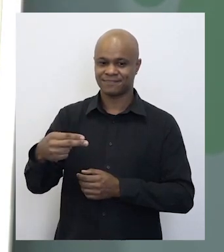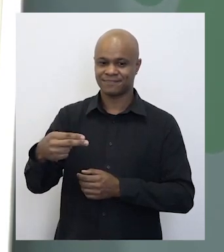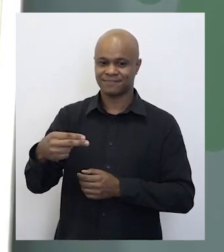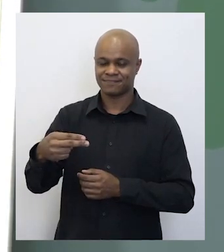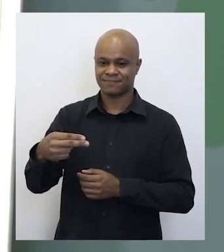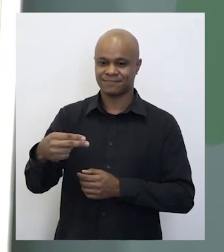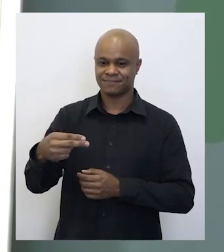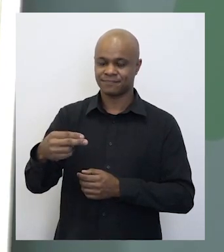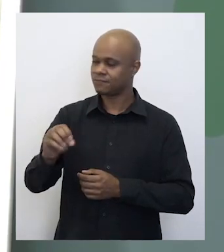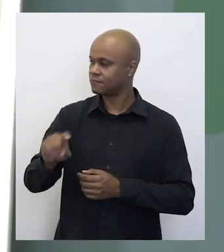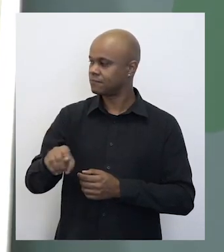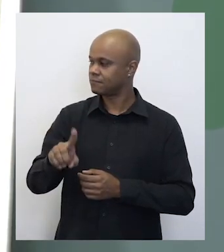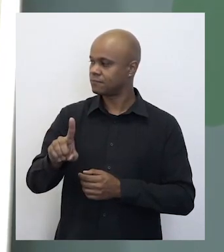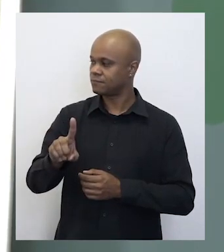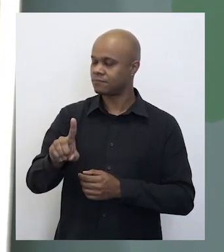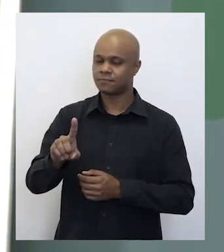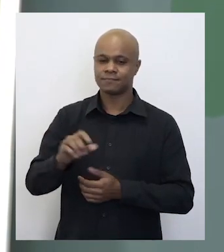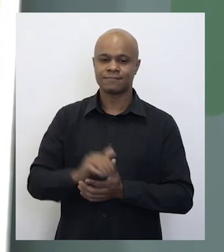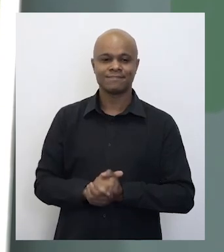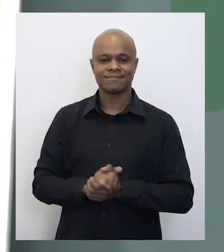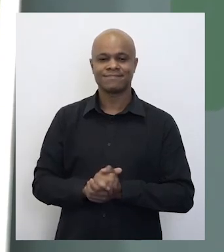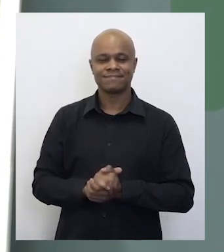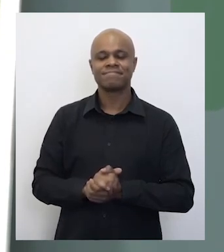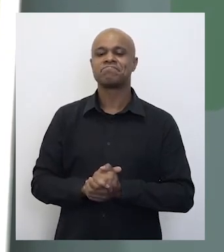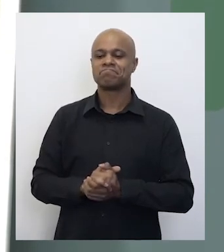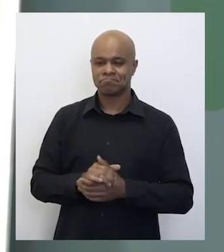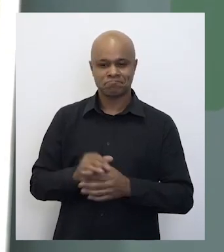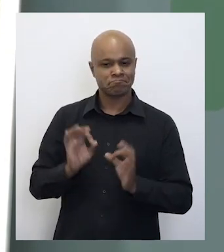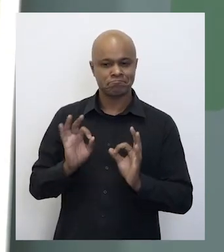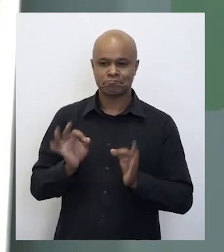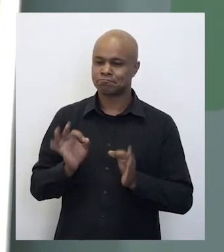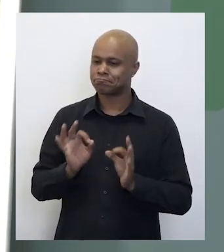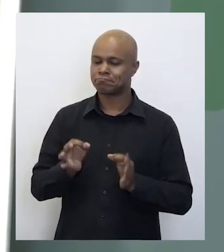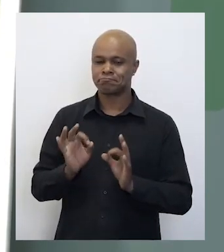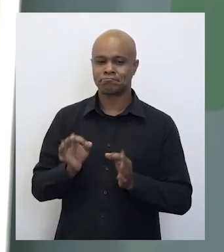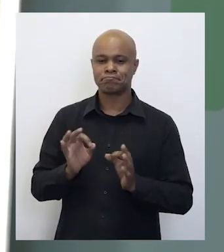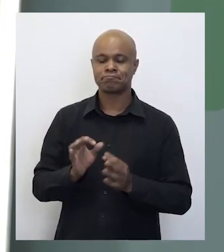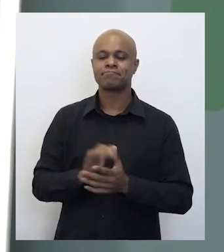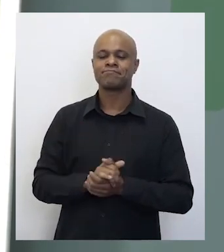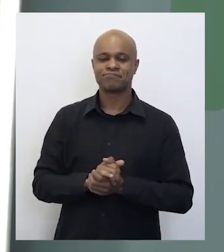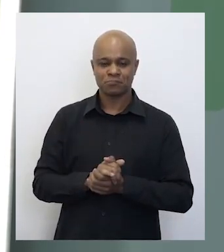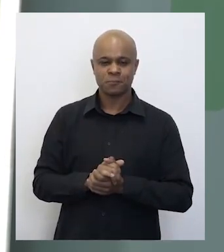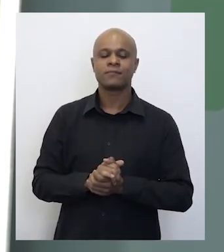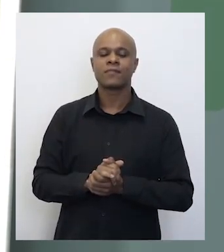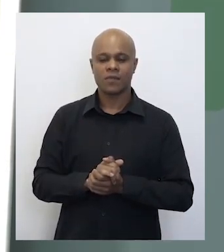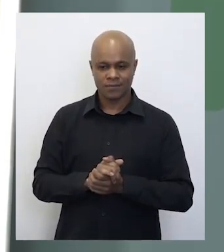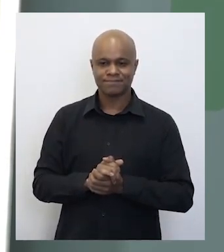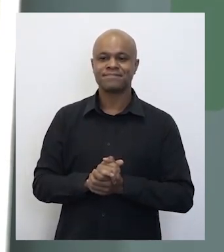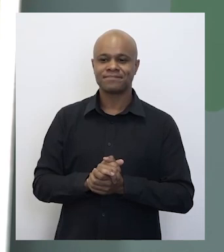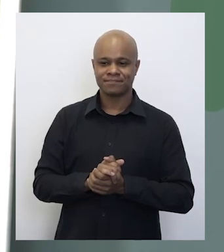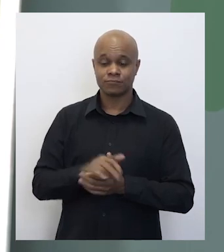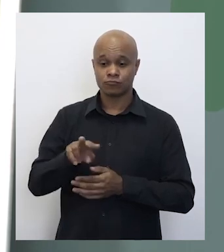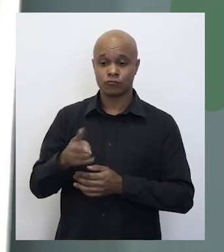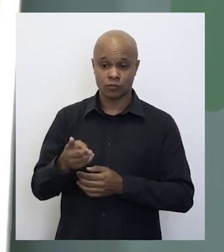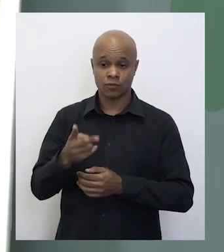0,1. Que aqui é como se fosse 10, aqui 100, né? Só que é o inverso. Então, aqui vai ser o 10 inverso. Se eu